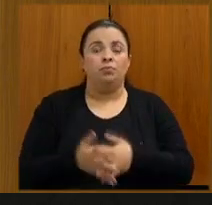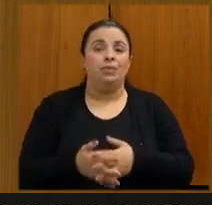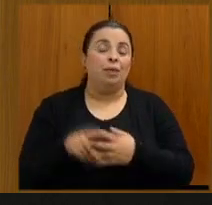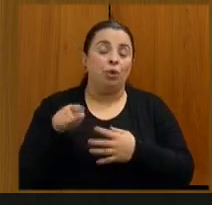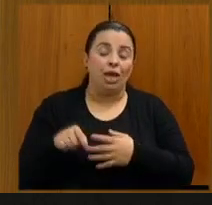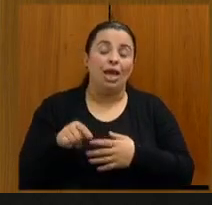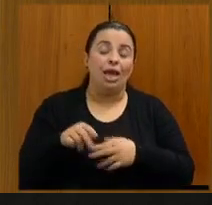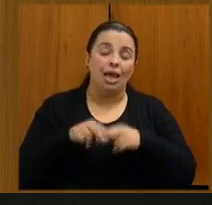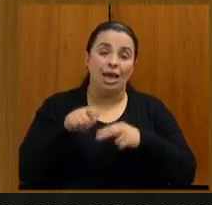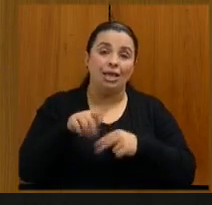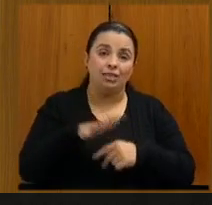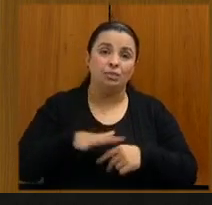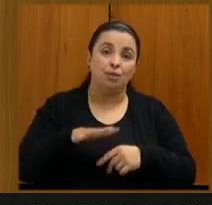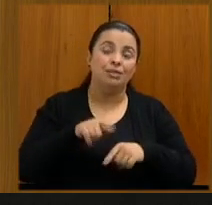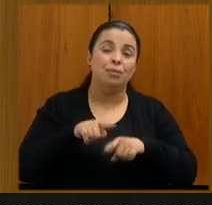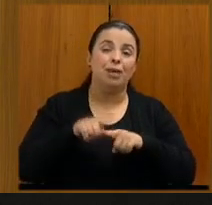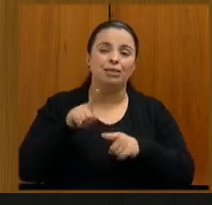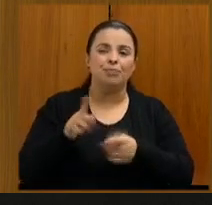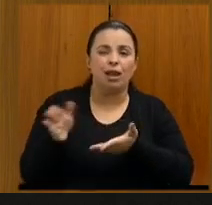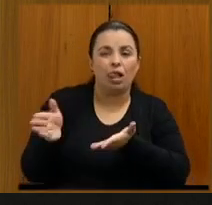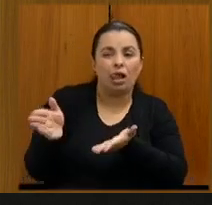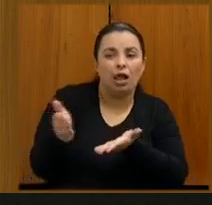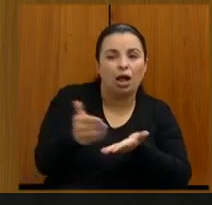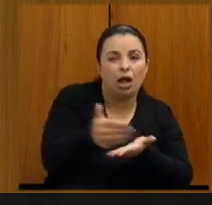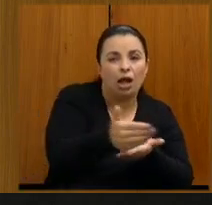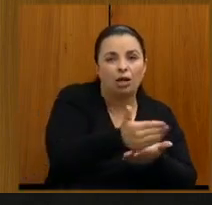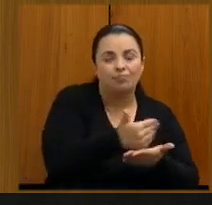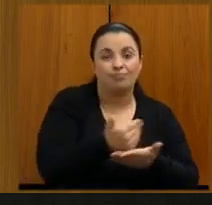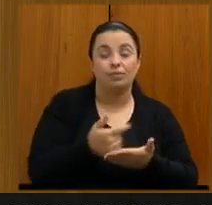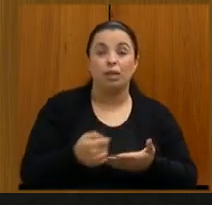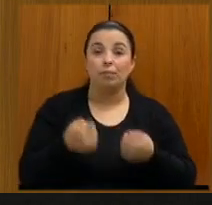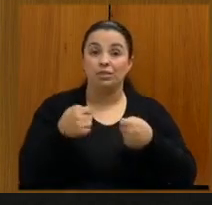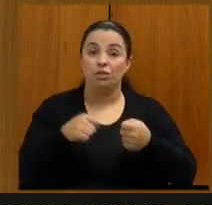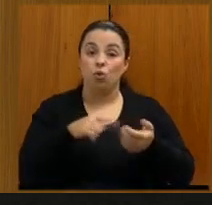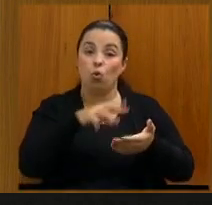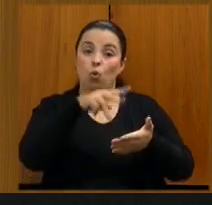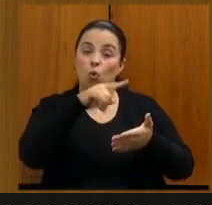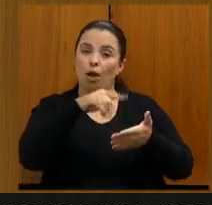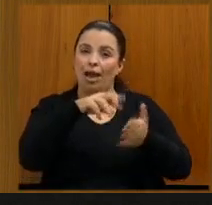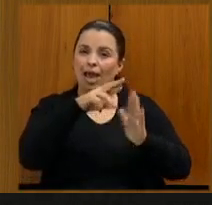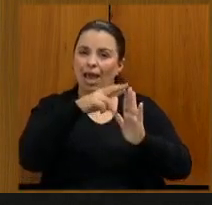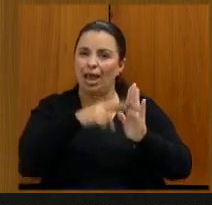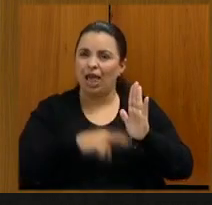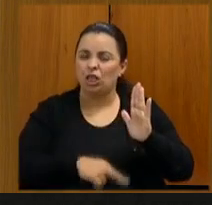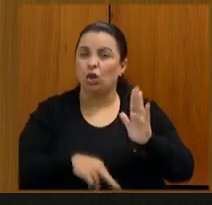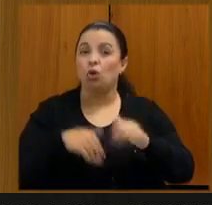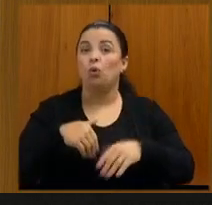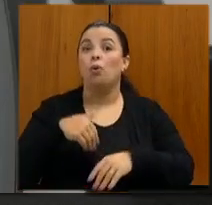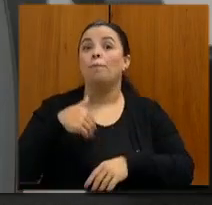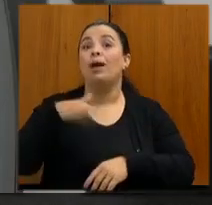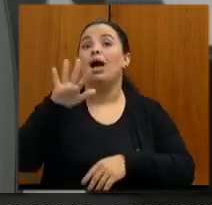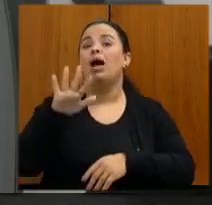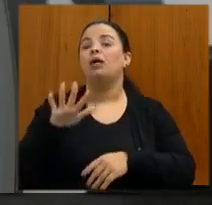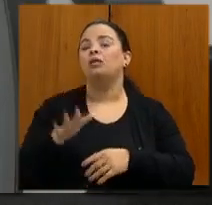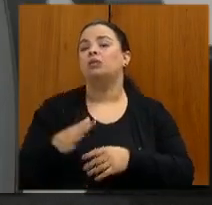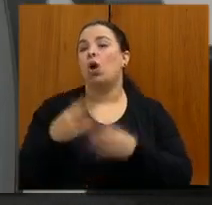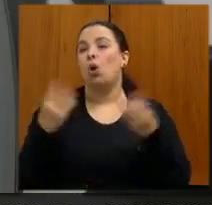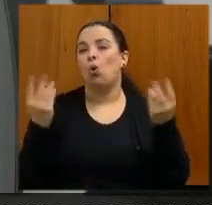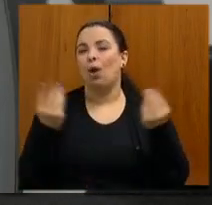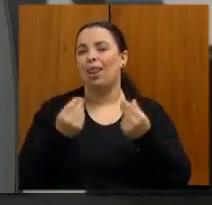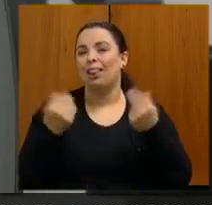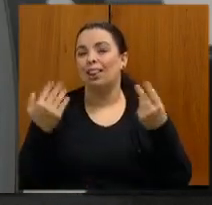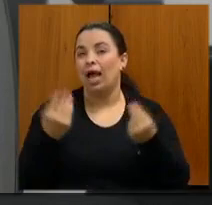diagnóstico Eu acho que o relatório com mais qualidade com recomendações da Assembleia Legislativa